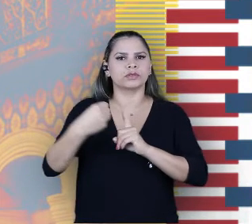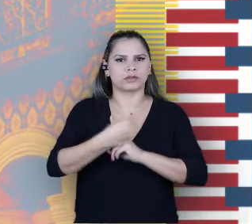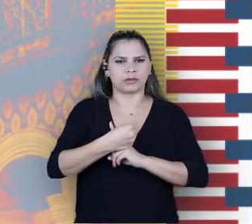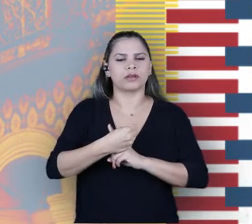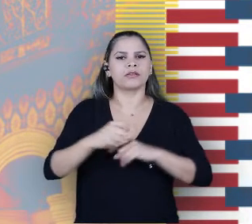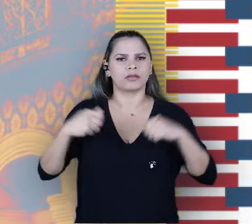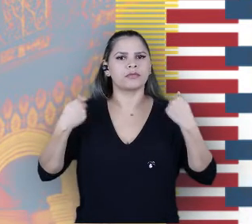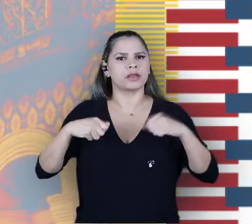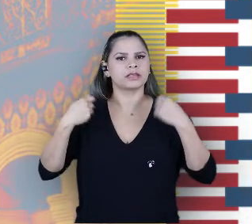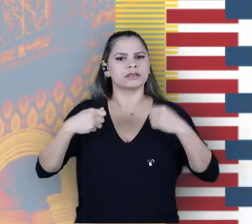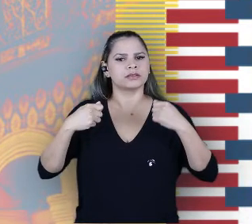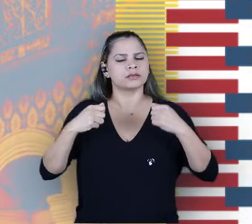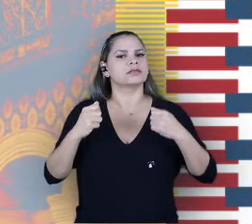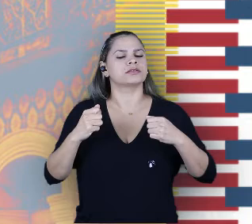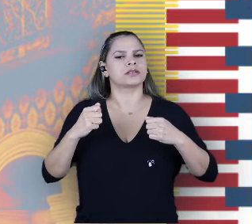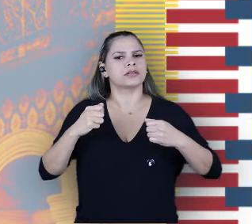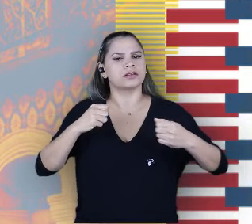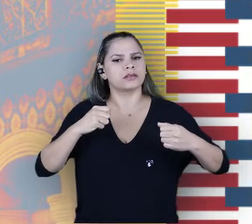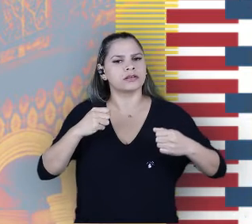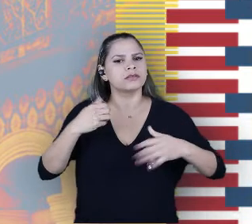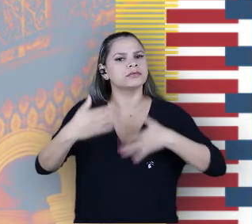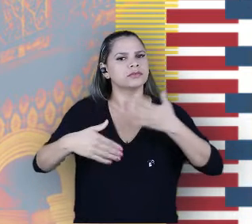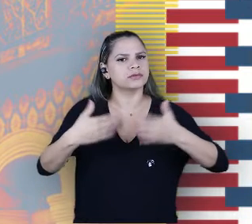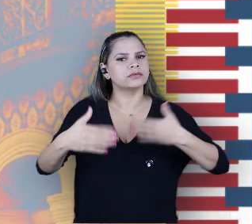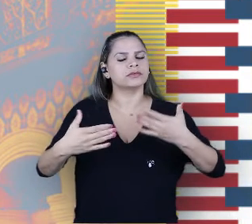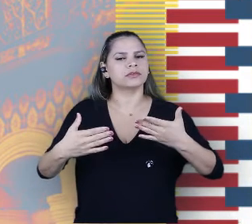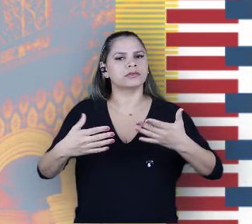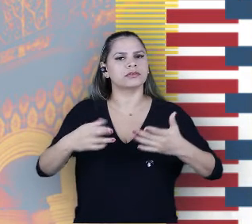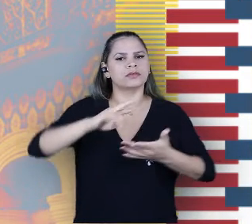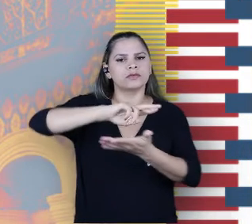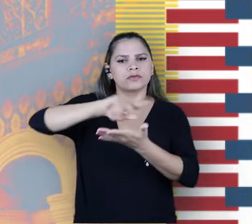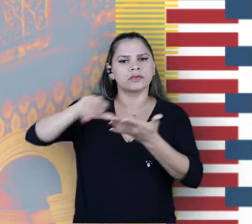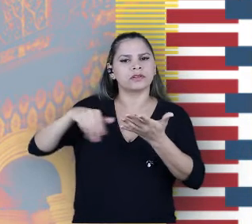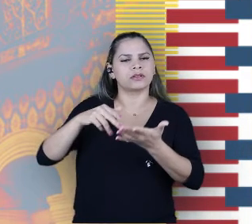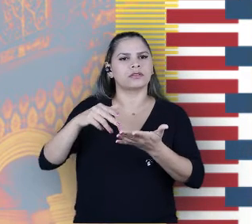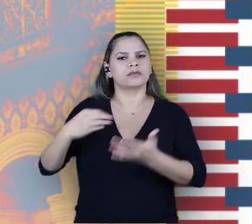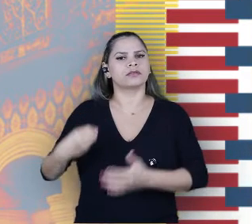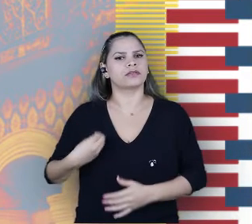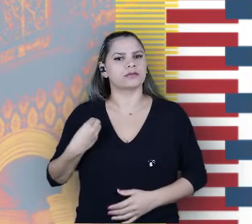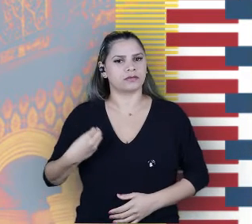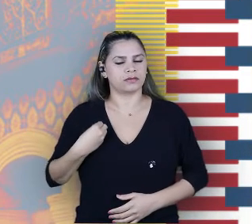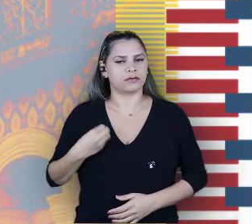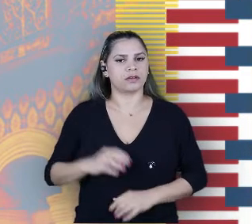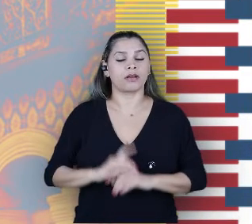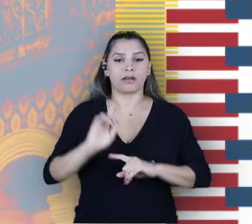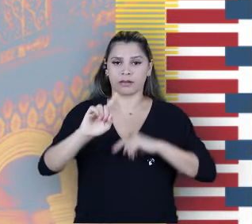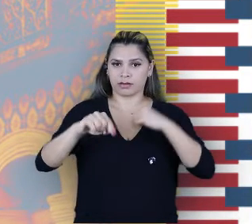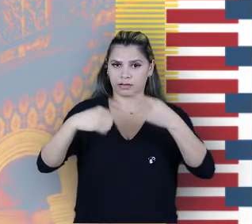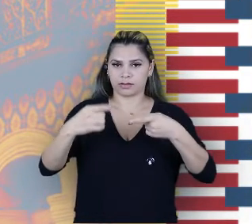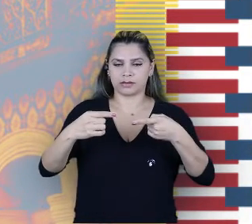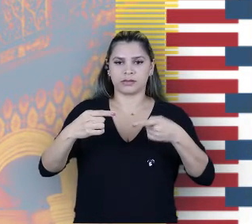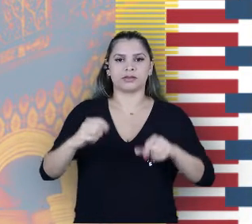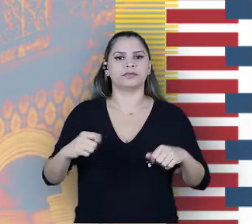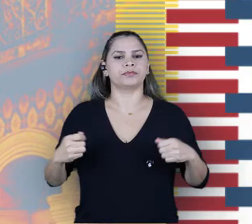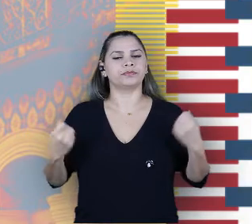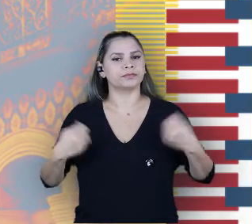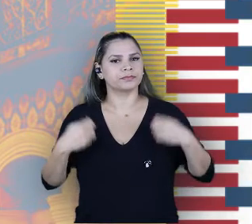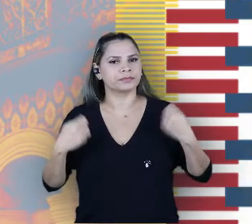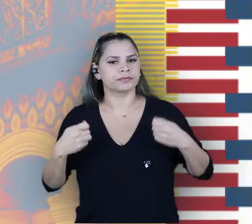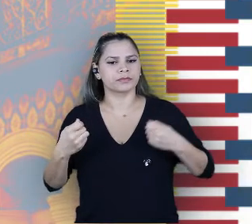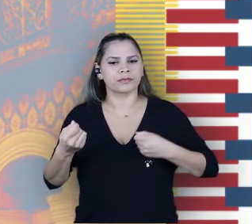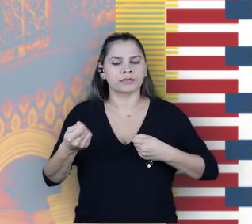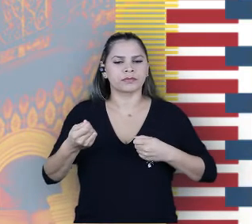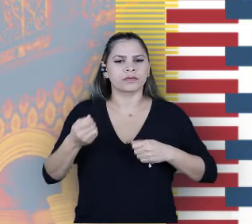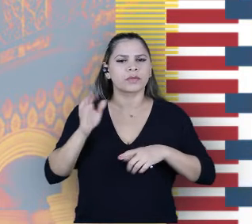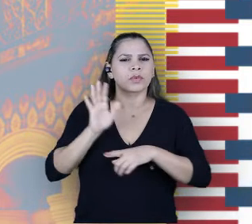do estudante enquanto cidadão, enquanto ser no mundo social, precisa ser trabalhado, né? Nos